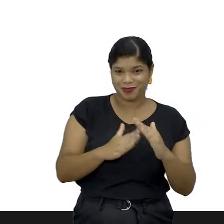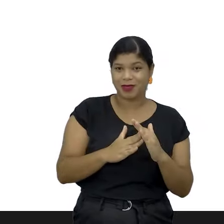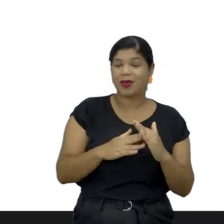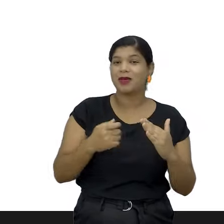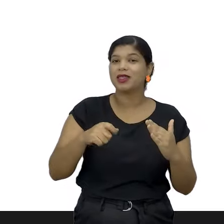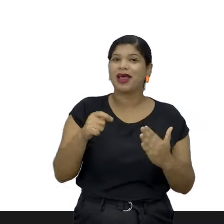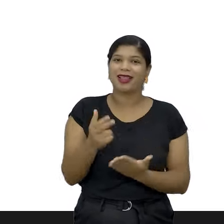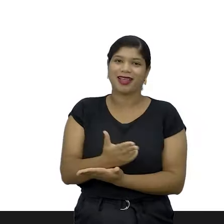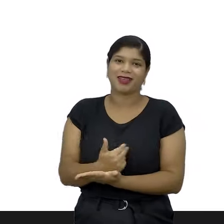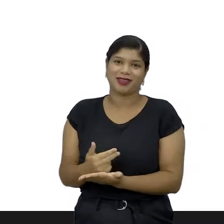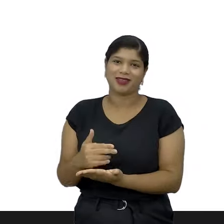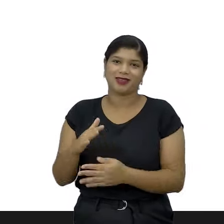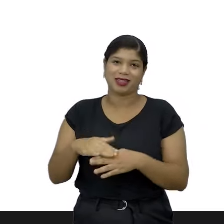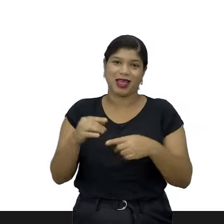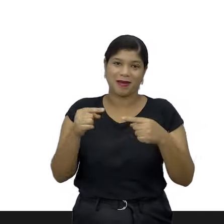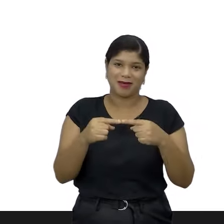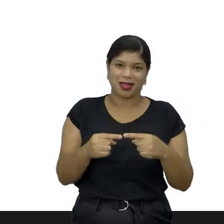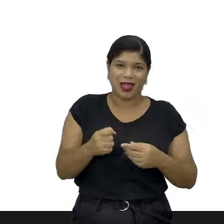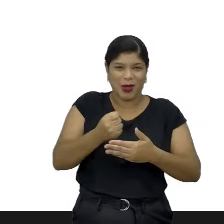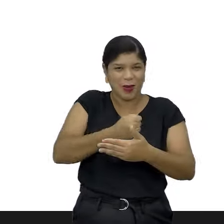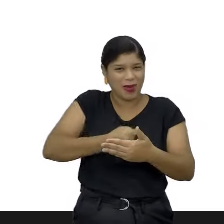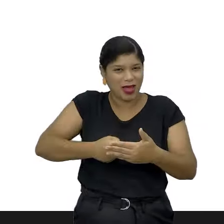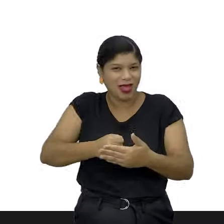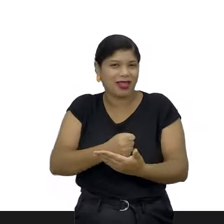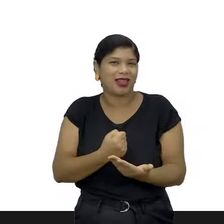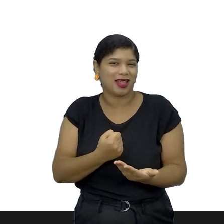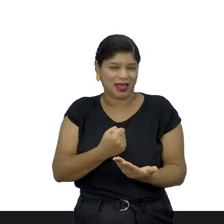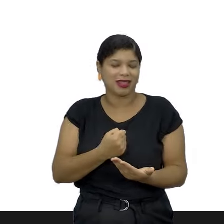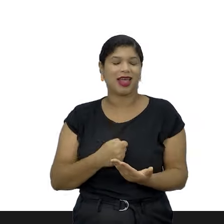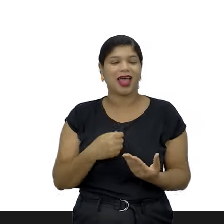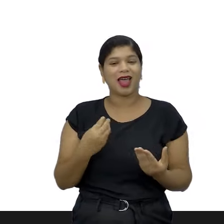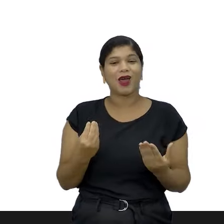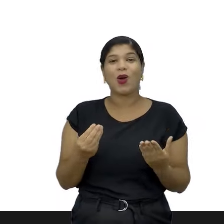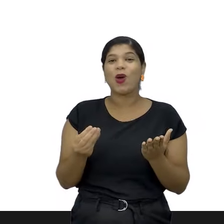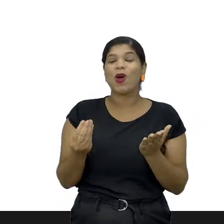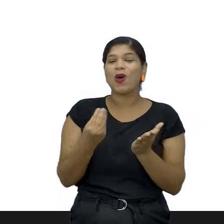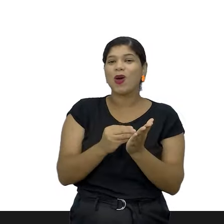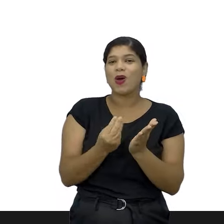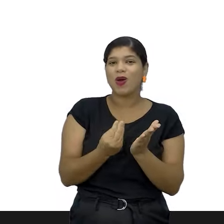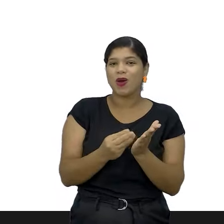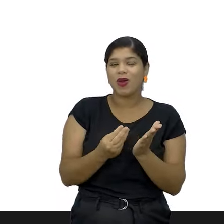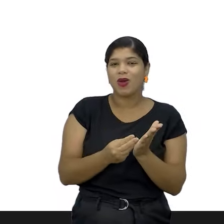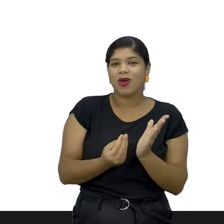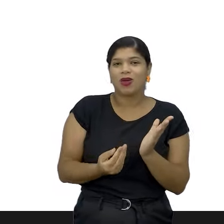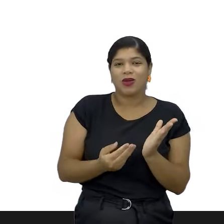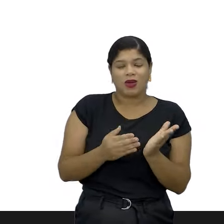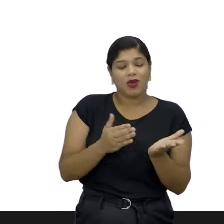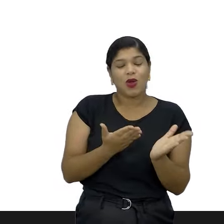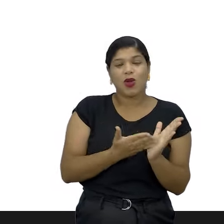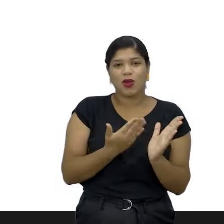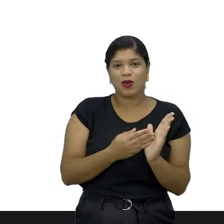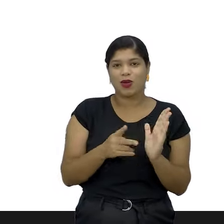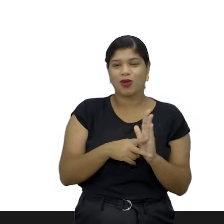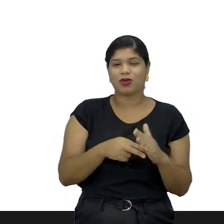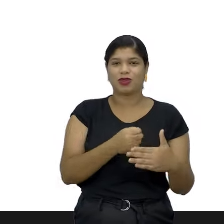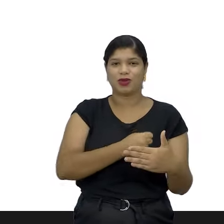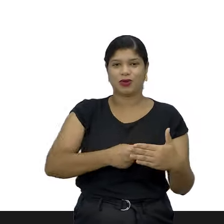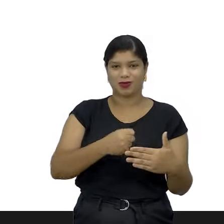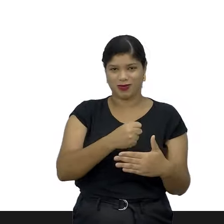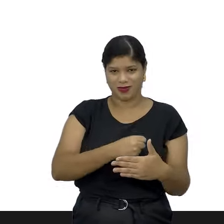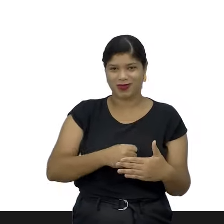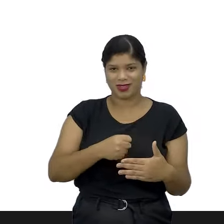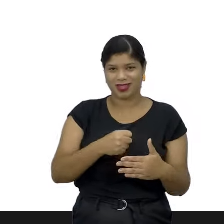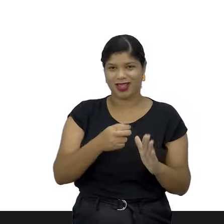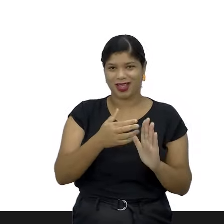Essa ilustração vai compor aí o livro de receitas da turma, ok? Bom, na sequência, nós vamos